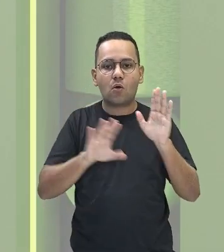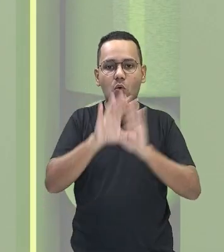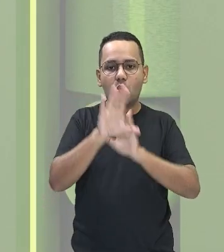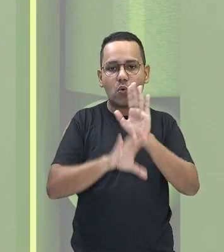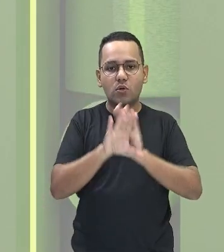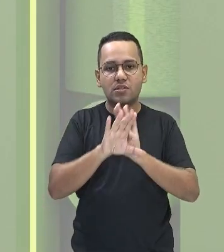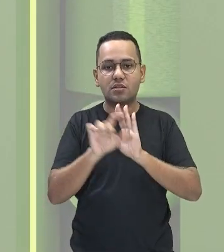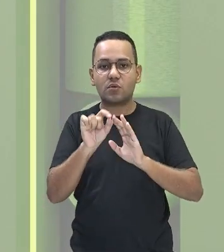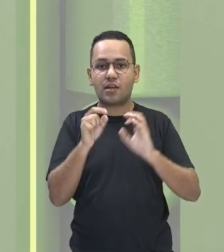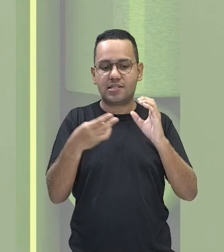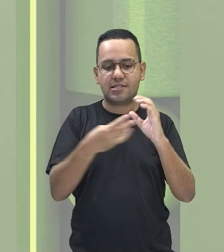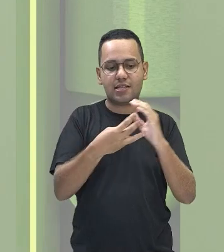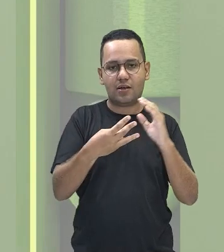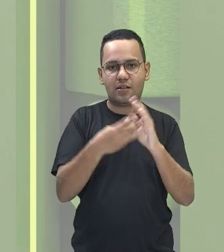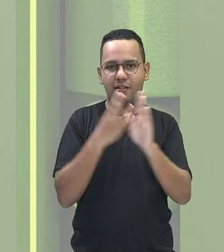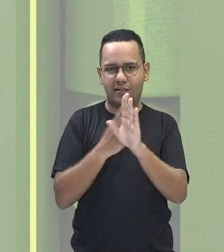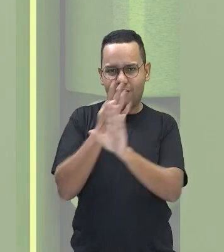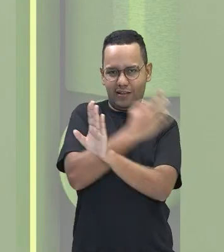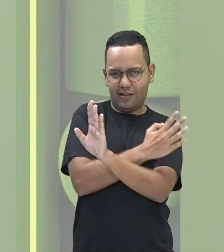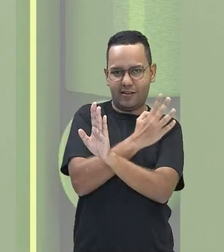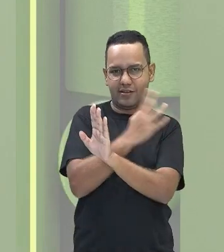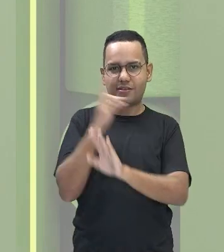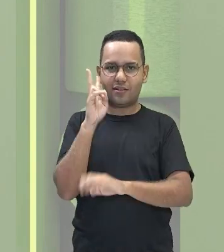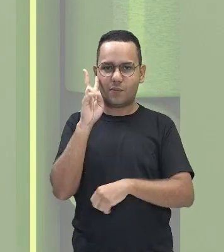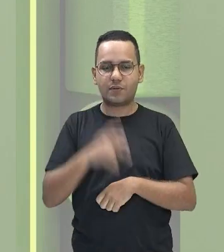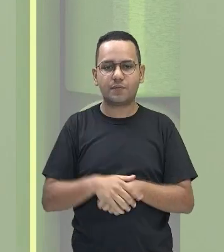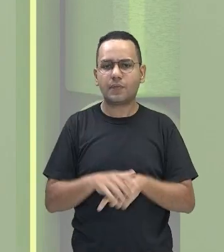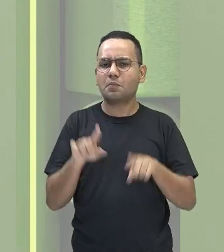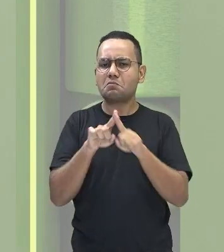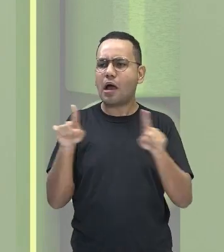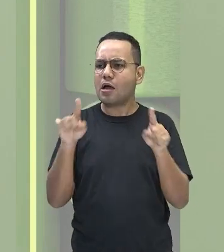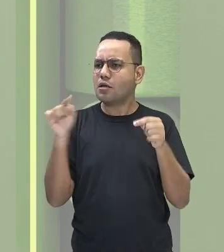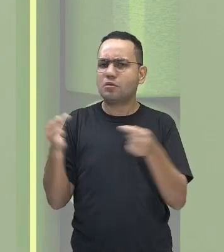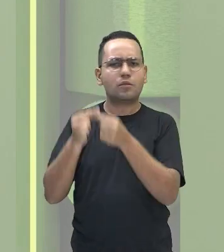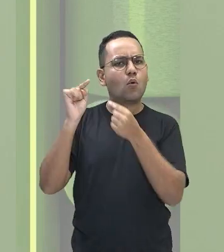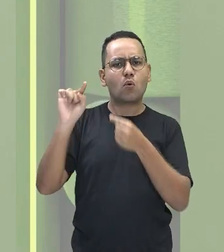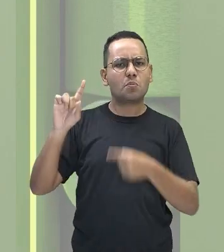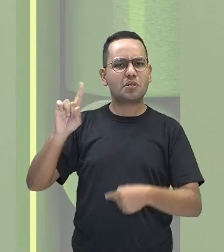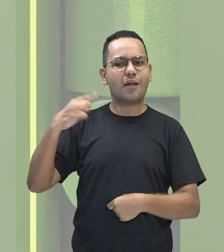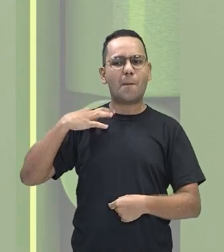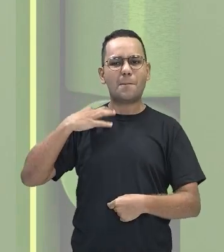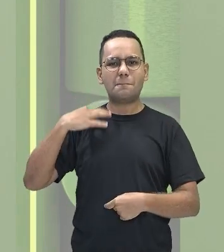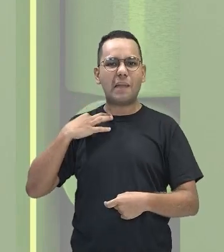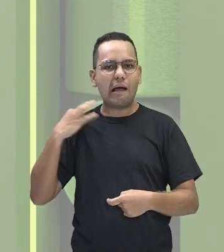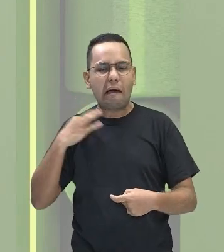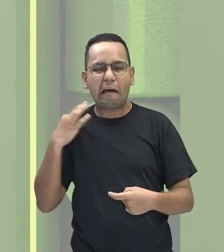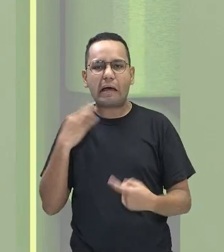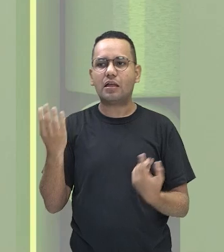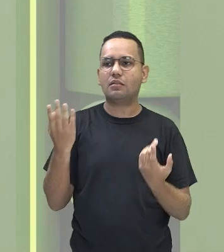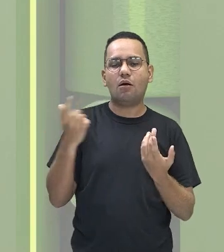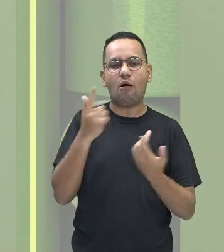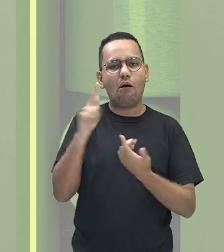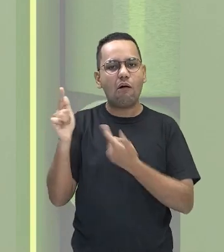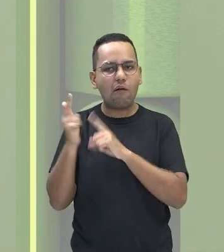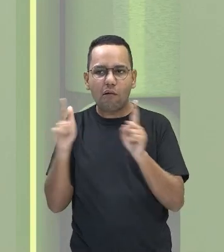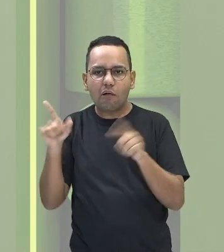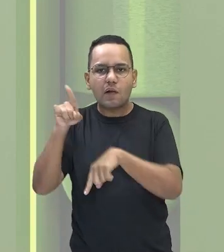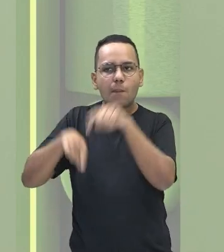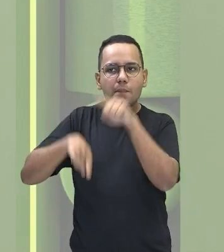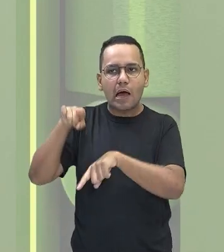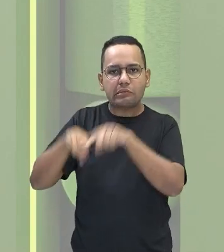falou de células. A gente não está falando de pano, a gente não está falando de tecido feito de algodão ou de algum outro